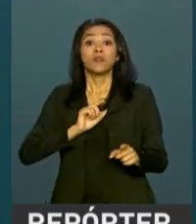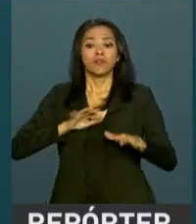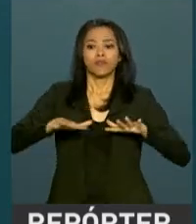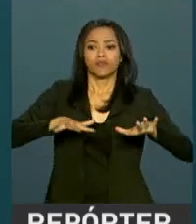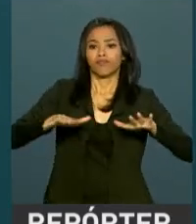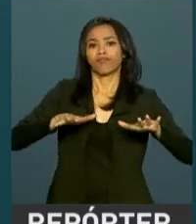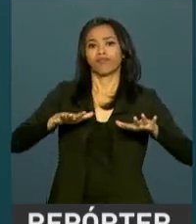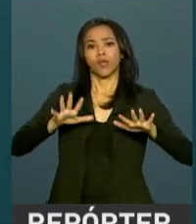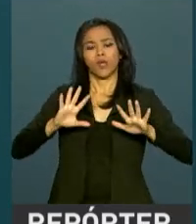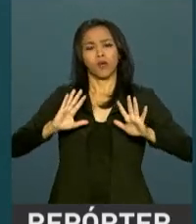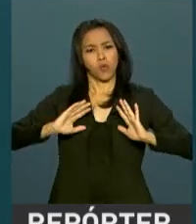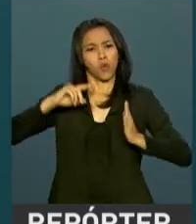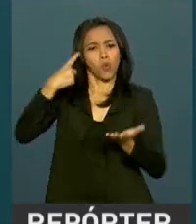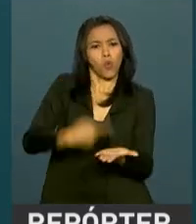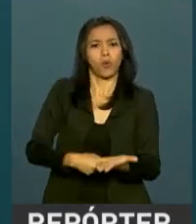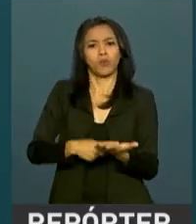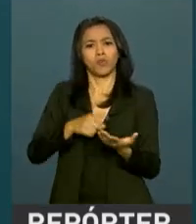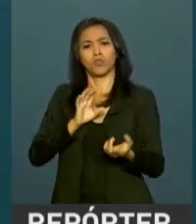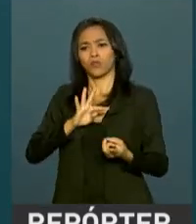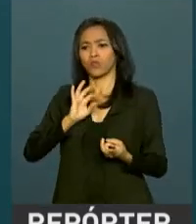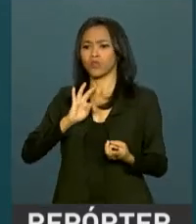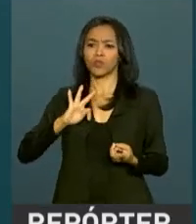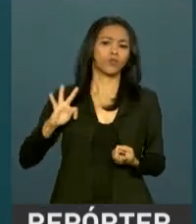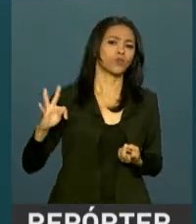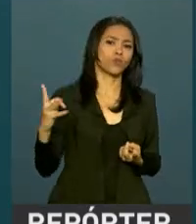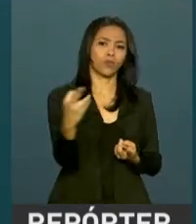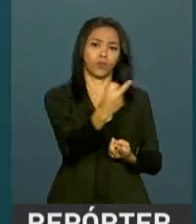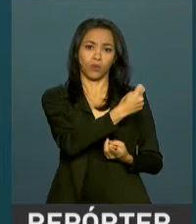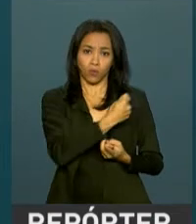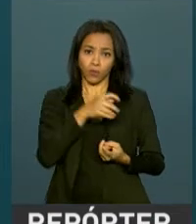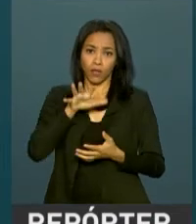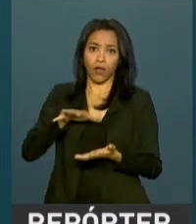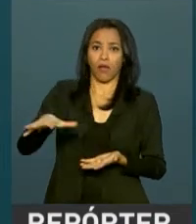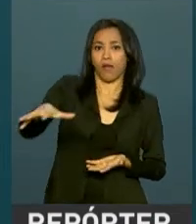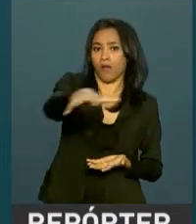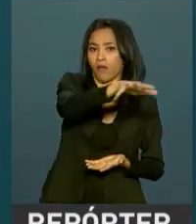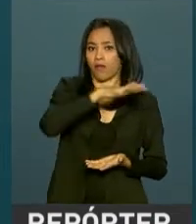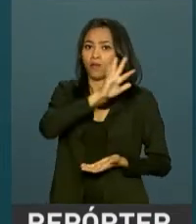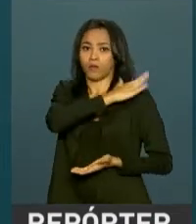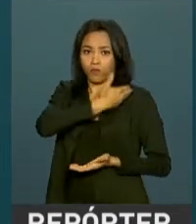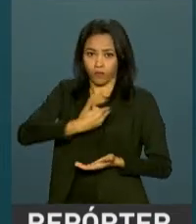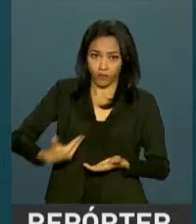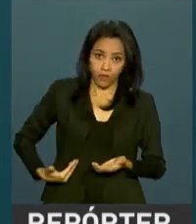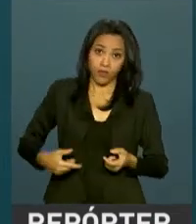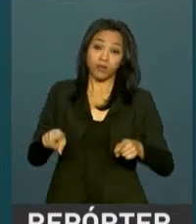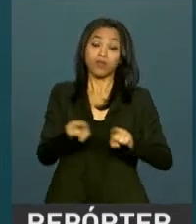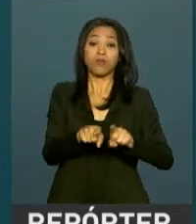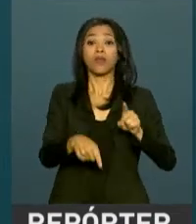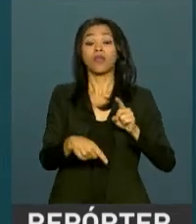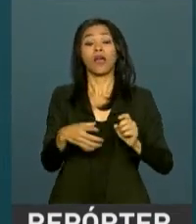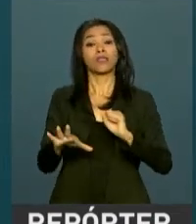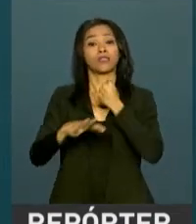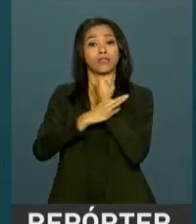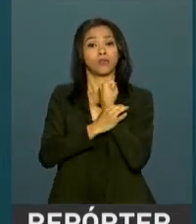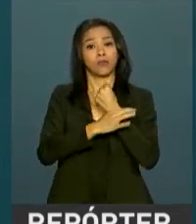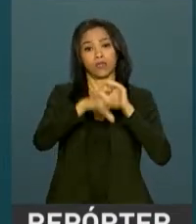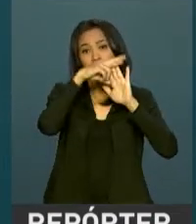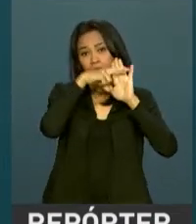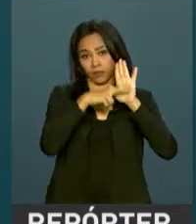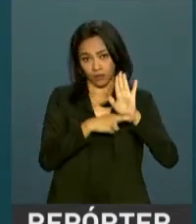comprometimento de todos os atores públicos envolvidos e da segurança regulatória jurídica